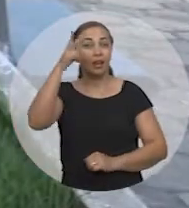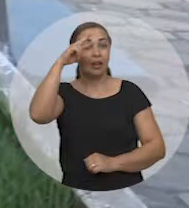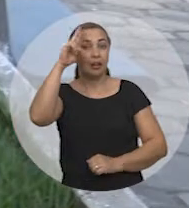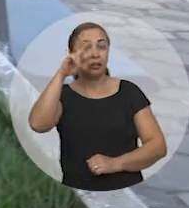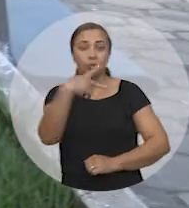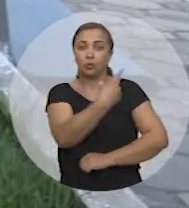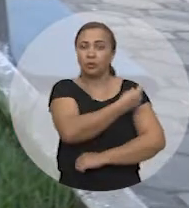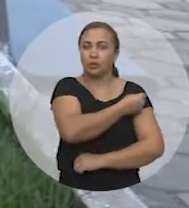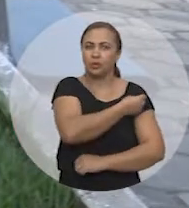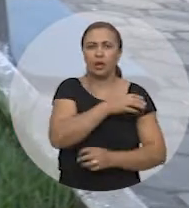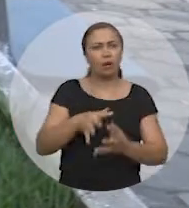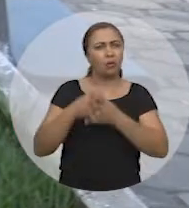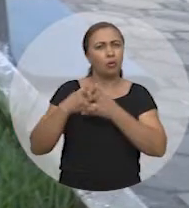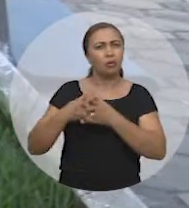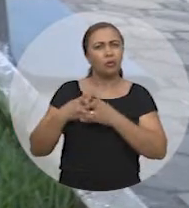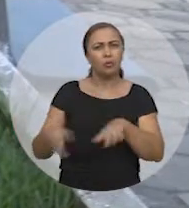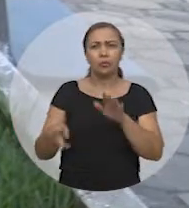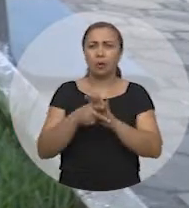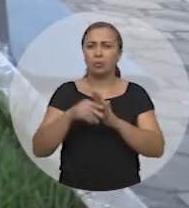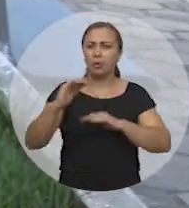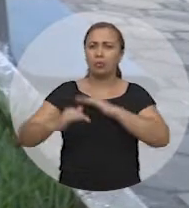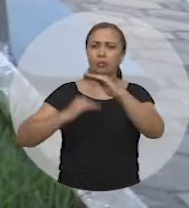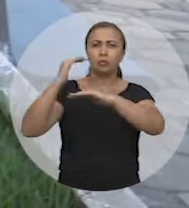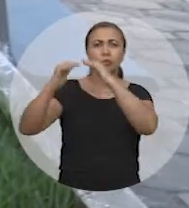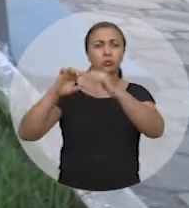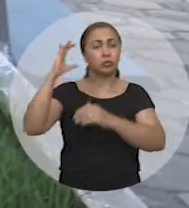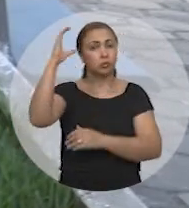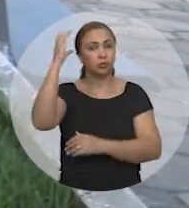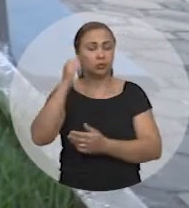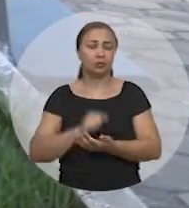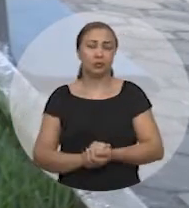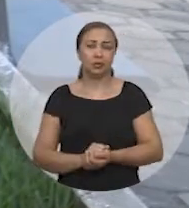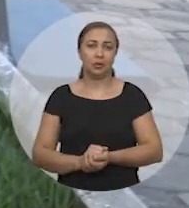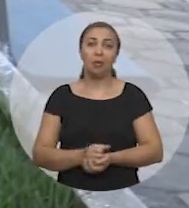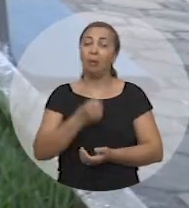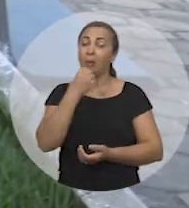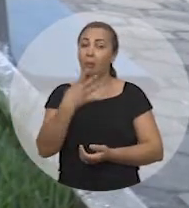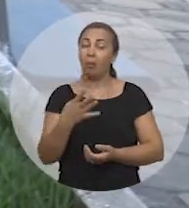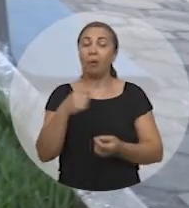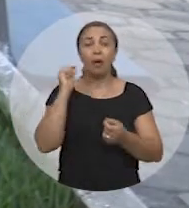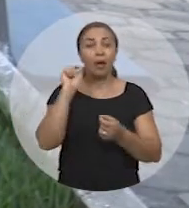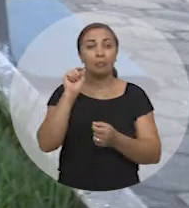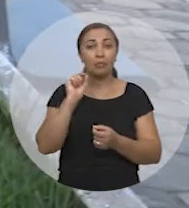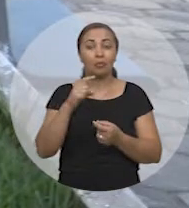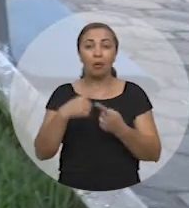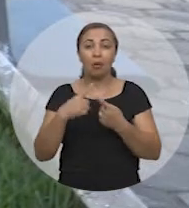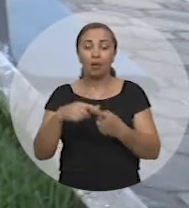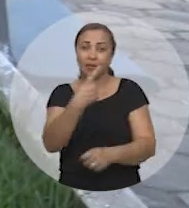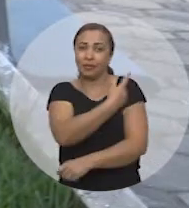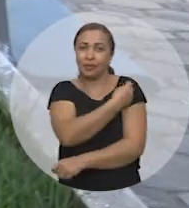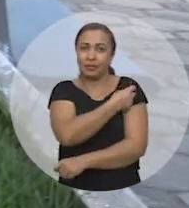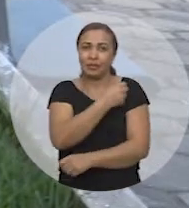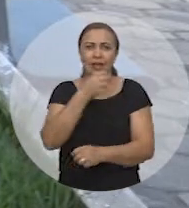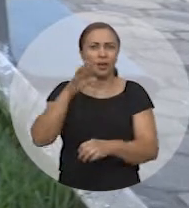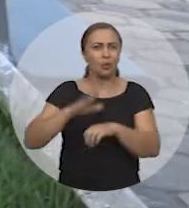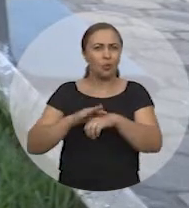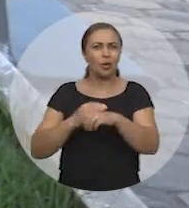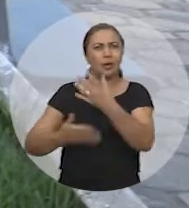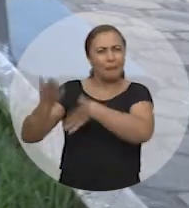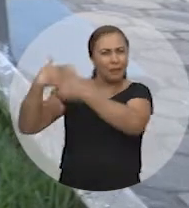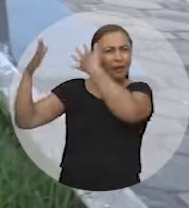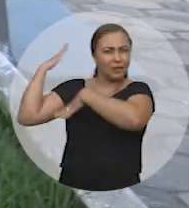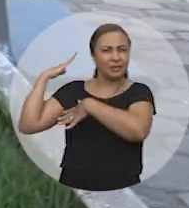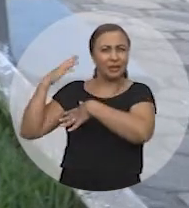é a história da vacina se confunde com a própria evolução científica graças a ela doenças que não passado